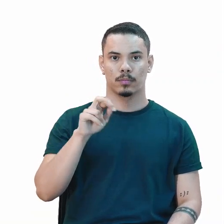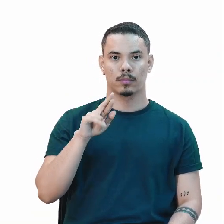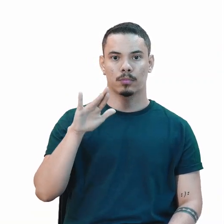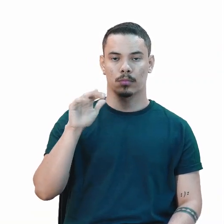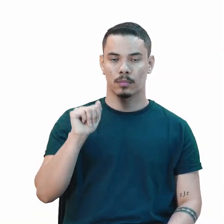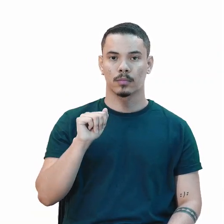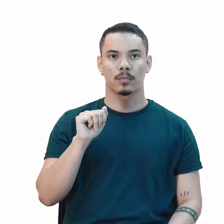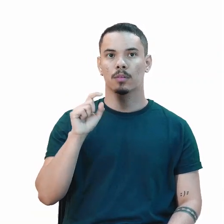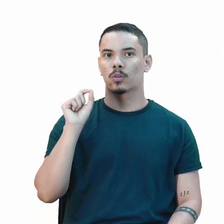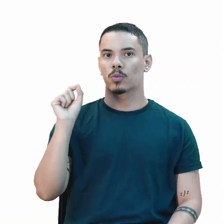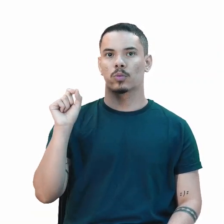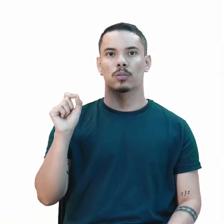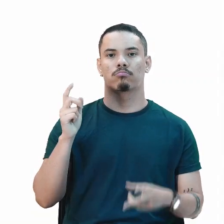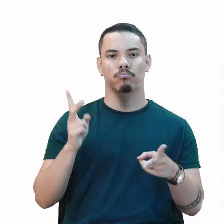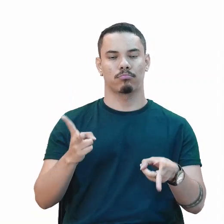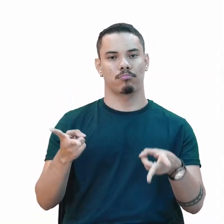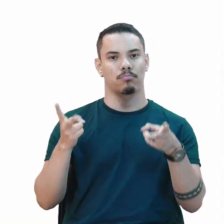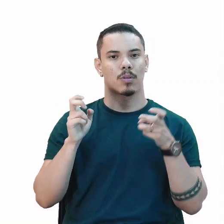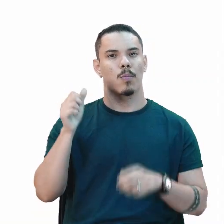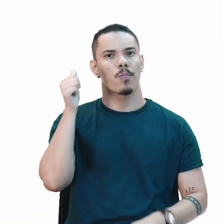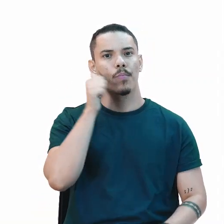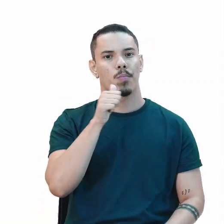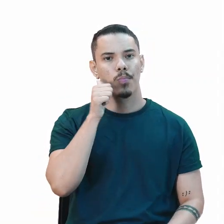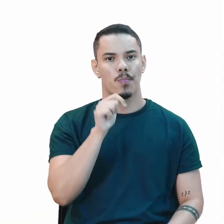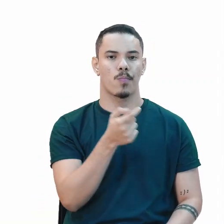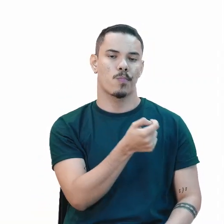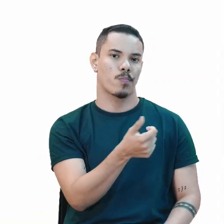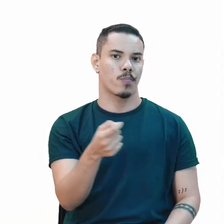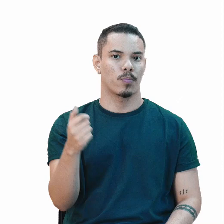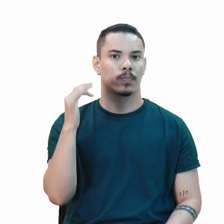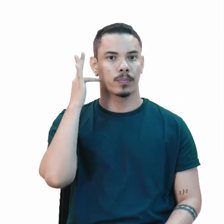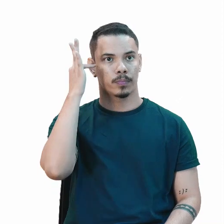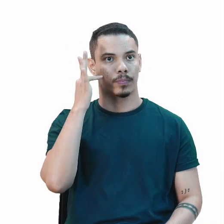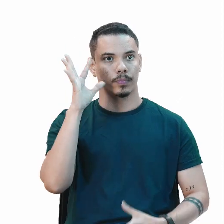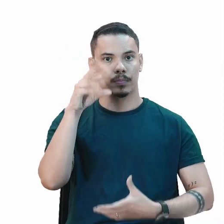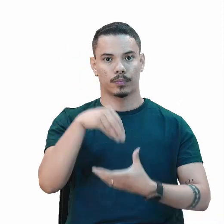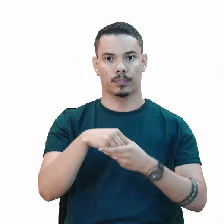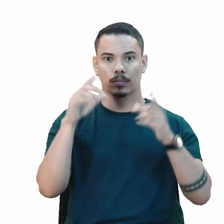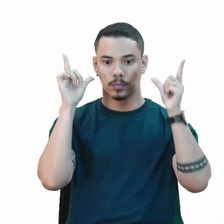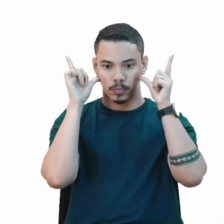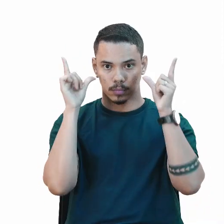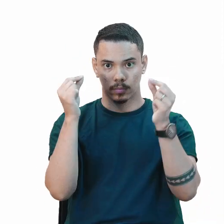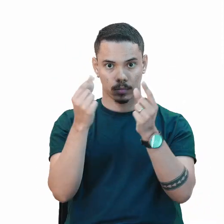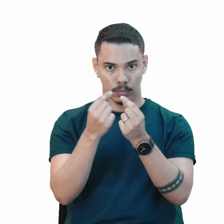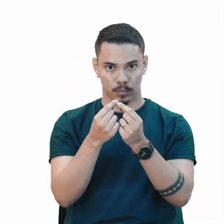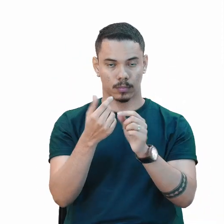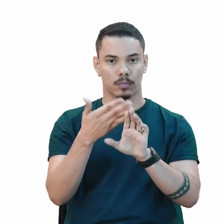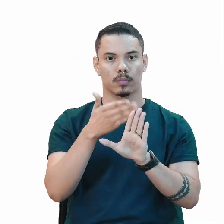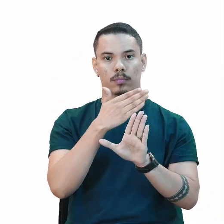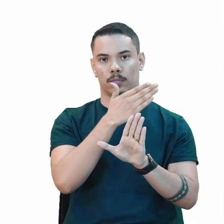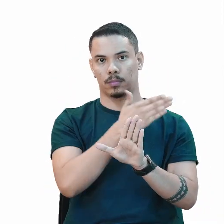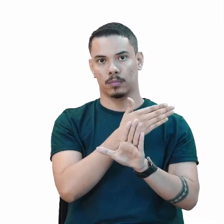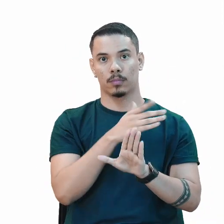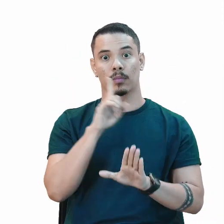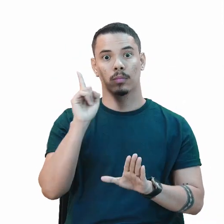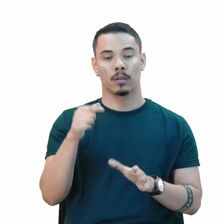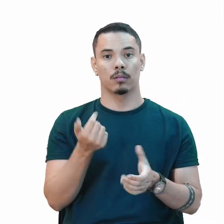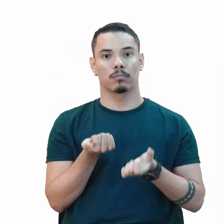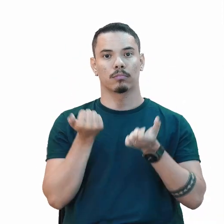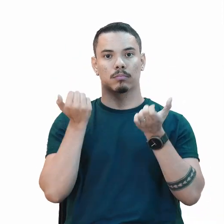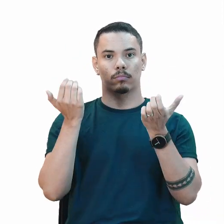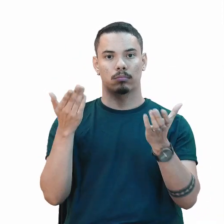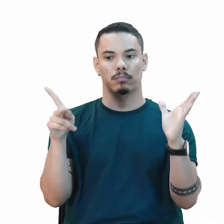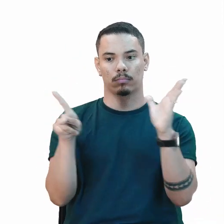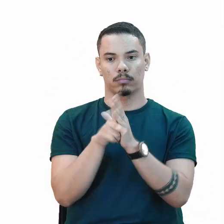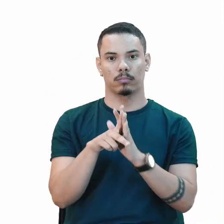Hipárquia é notável por ser uma das poucas mulheres filósofas da Grécia Antiga. É atribuída a